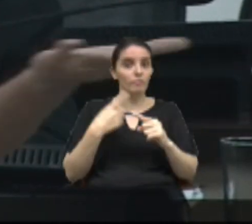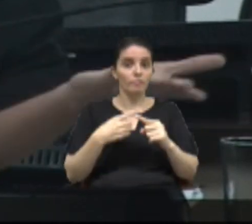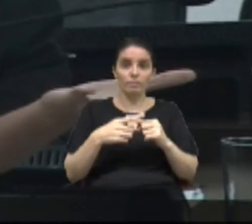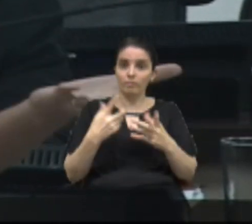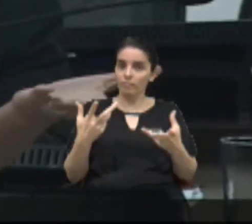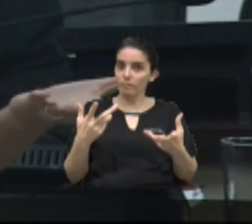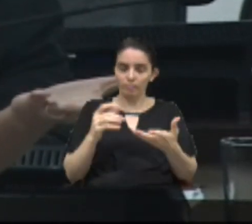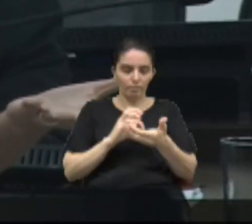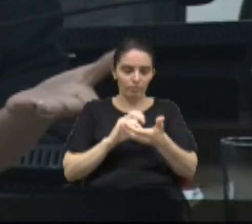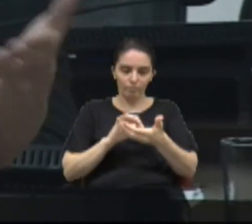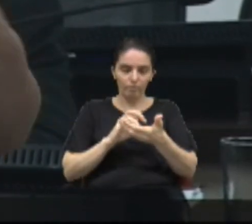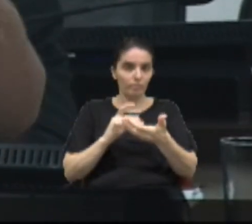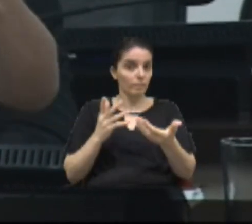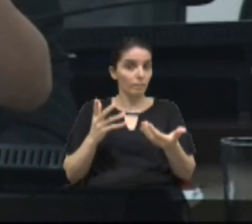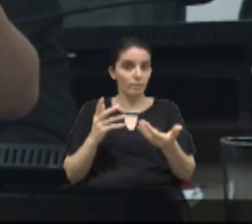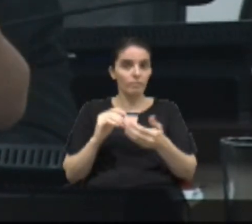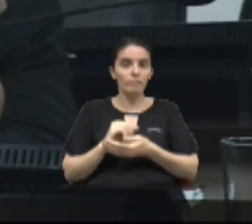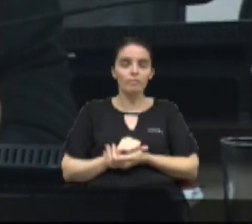de aplicativo.